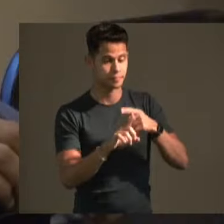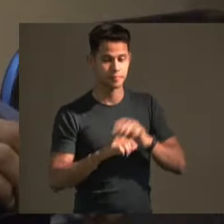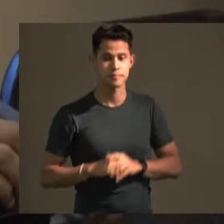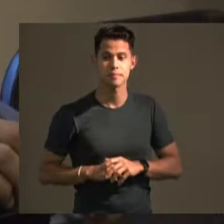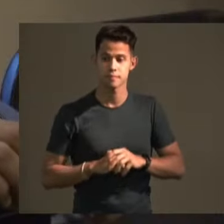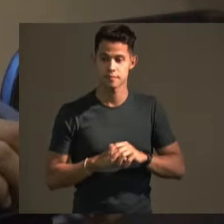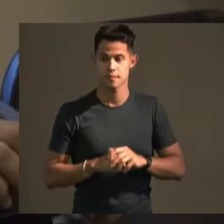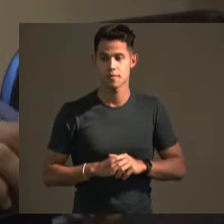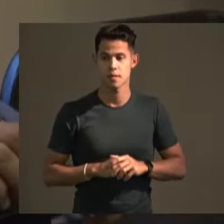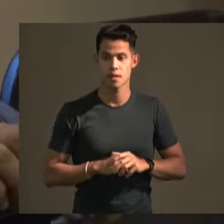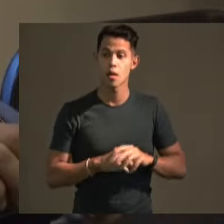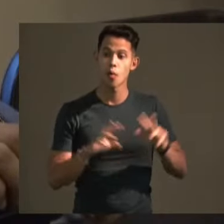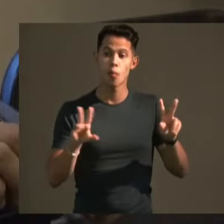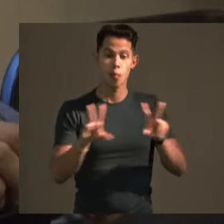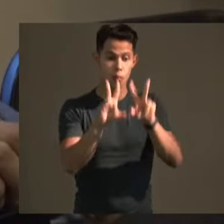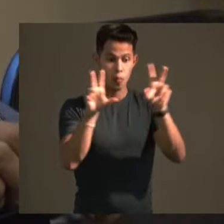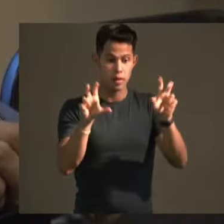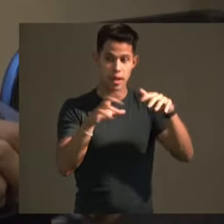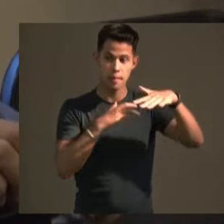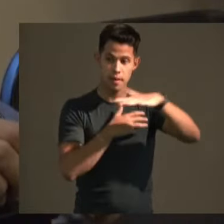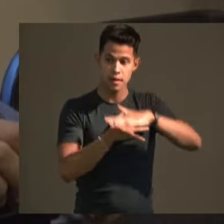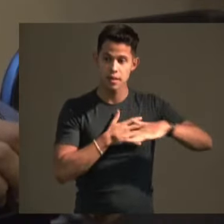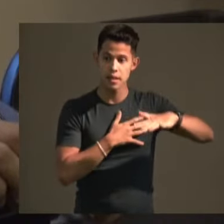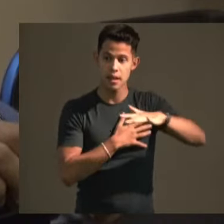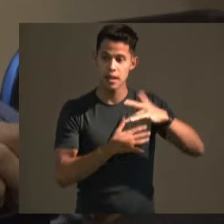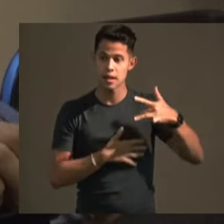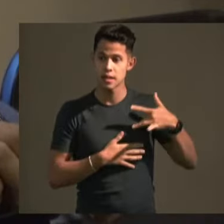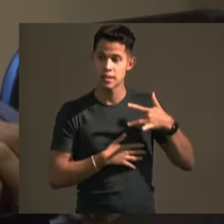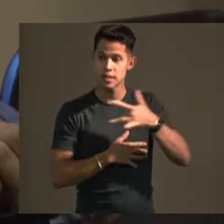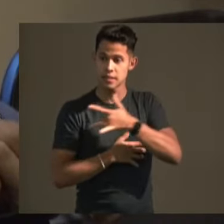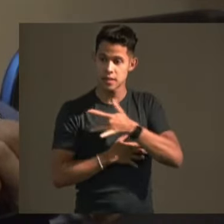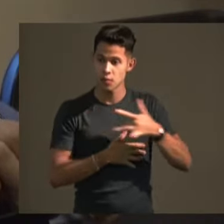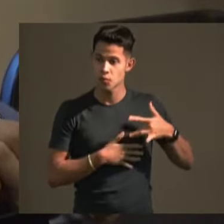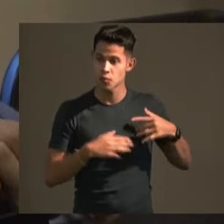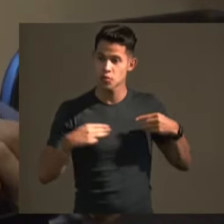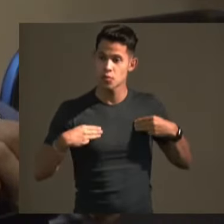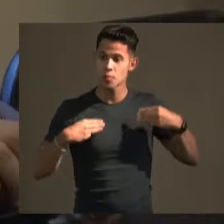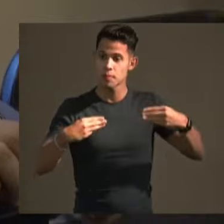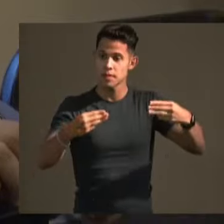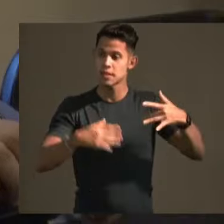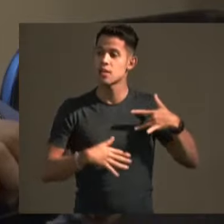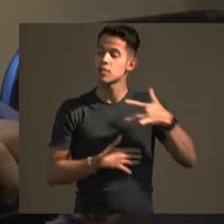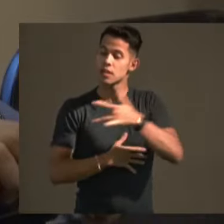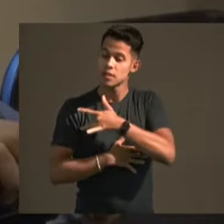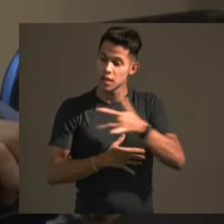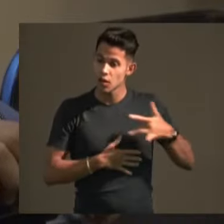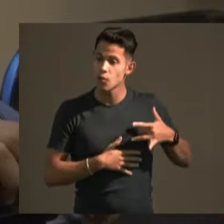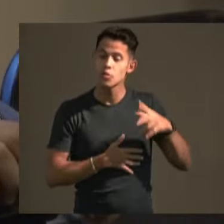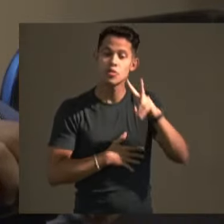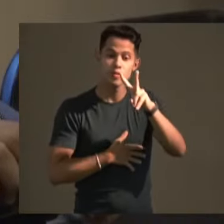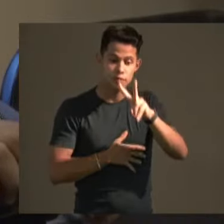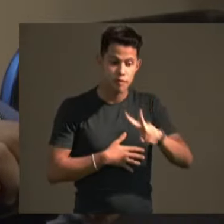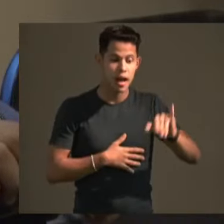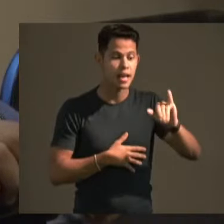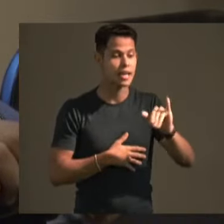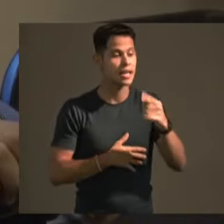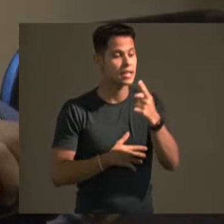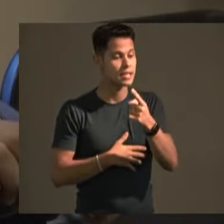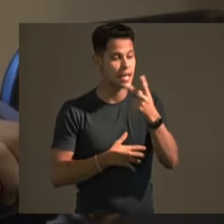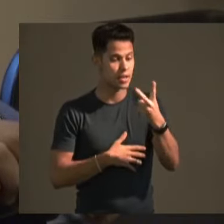Os temas referentes à saúde, o Ministério da Saúde vai estar credenciando